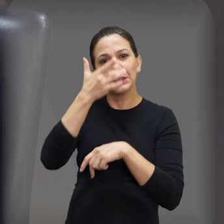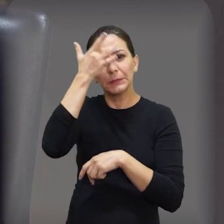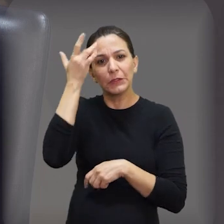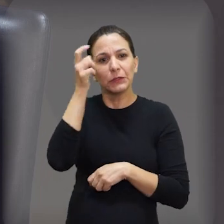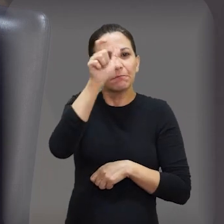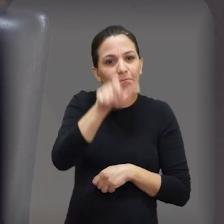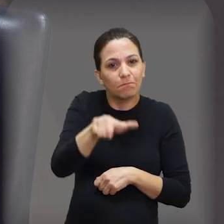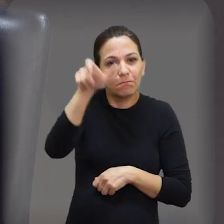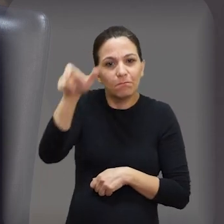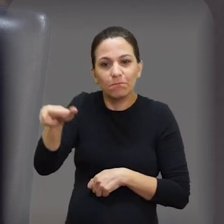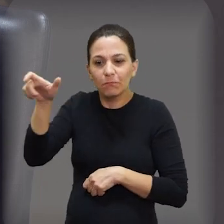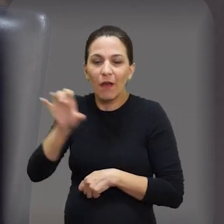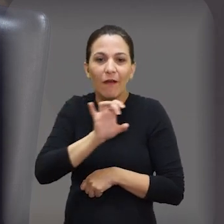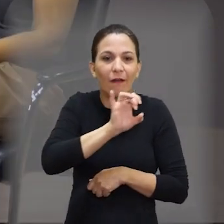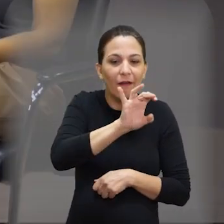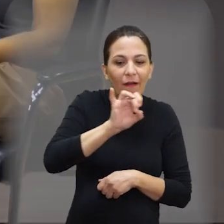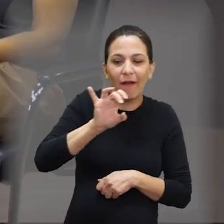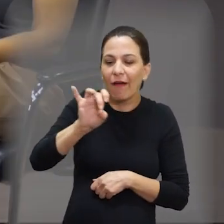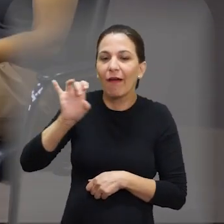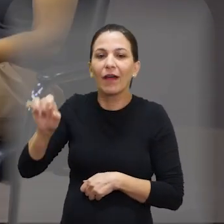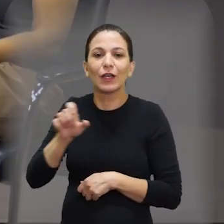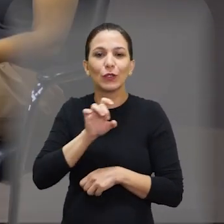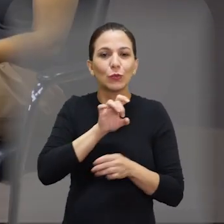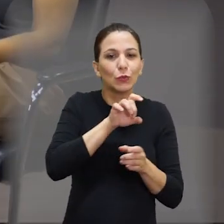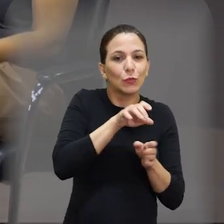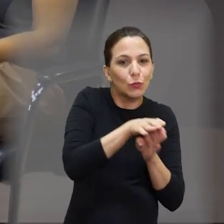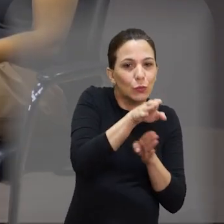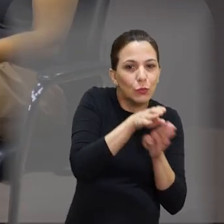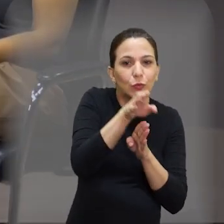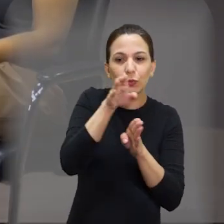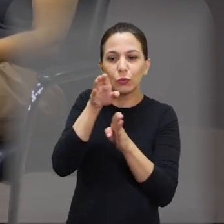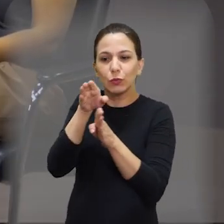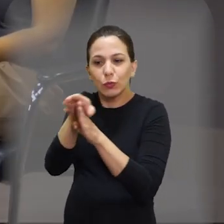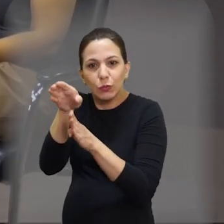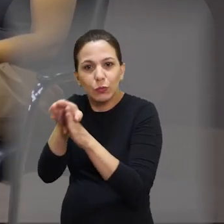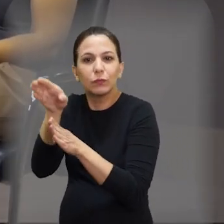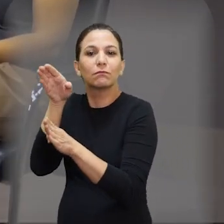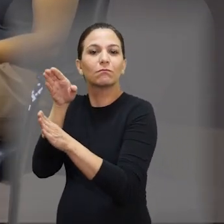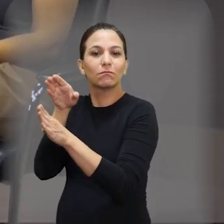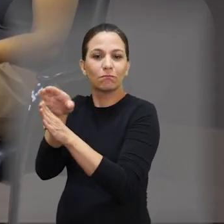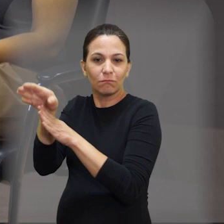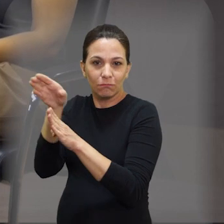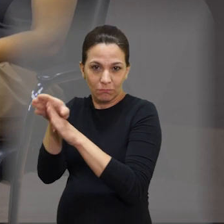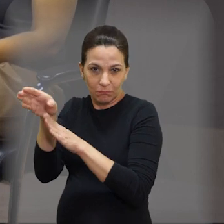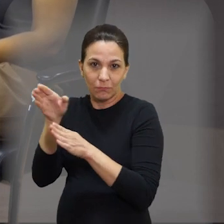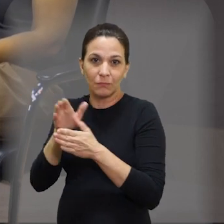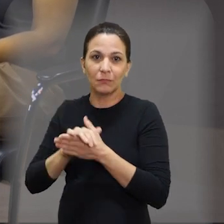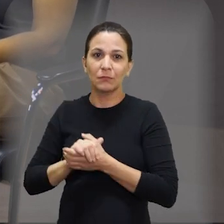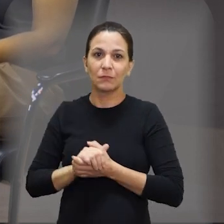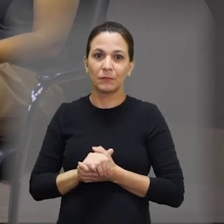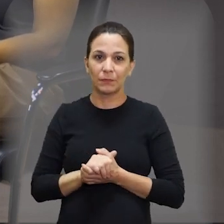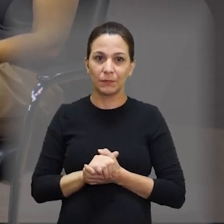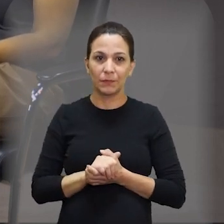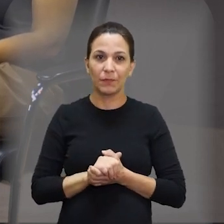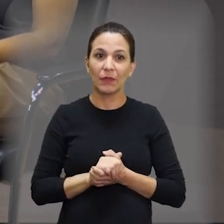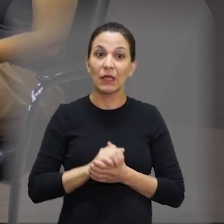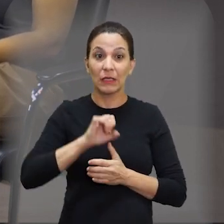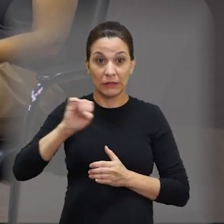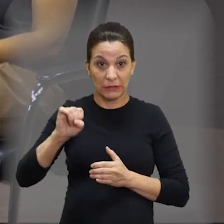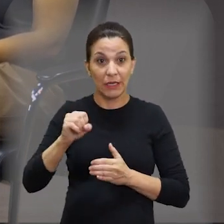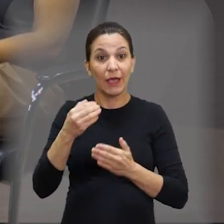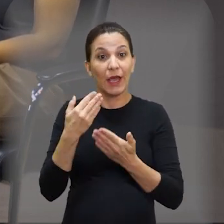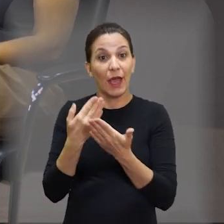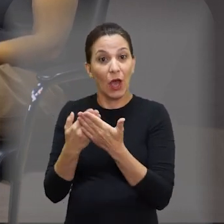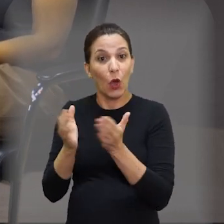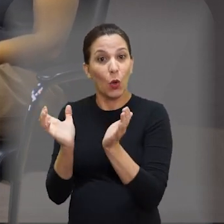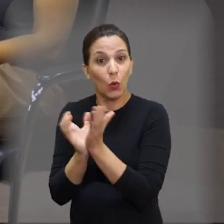individualizados, não é um exercício que você tenha super generalizado. Porque como para cada aluno você vai ter